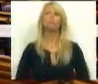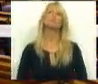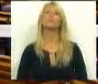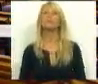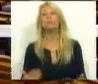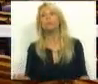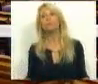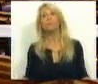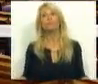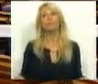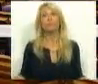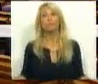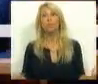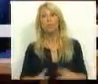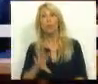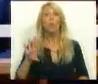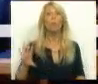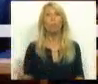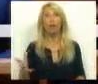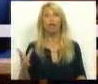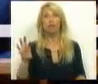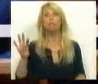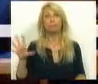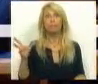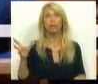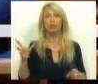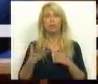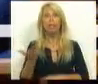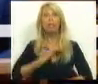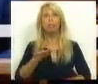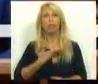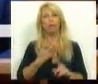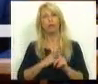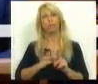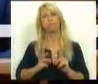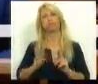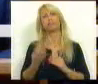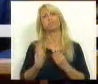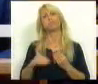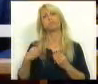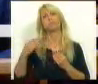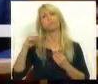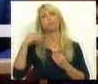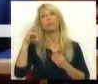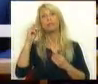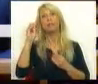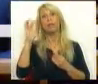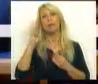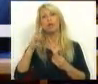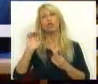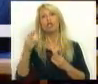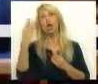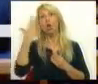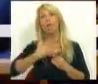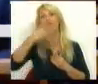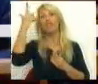Entretanto, o país endivida-se a um ritmo de próximo 30 milhões de euros por dia. Por